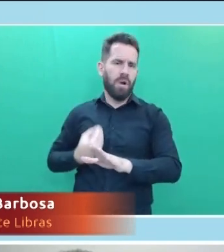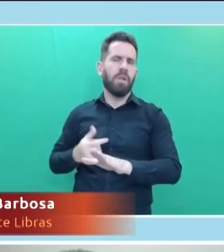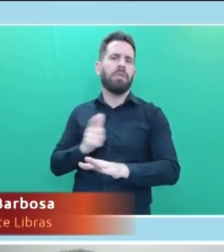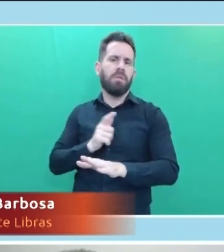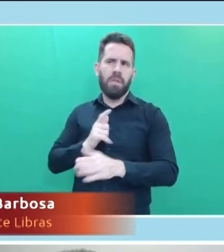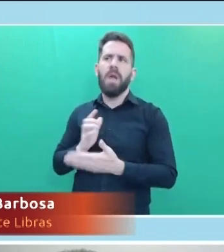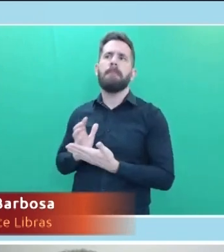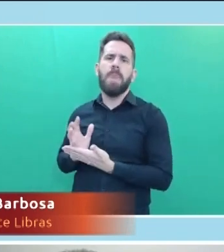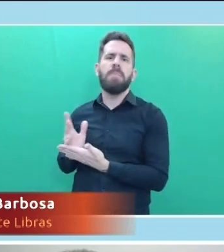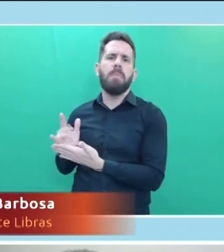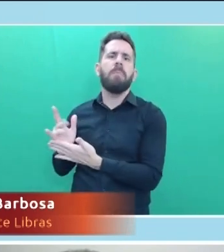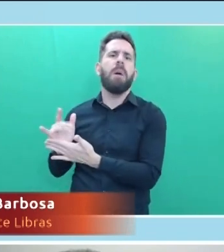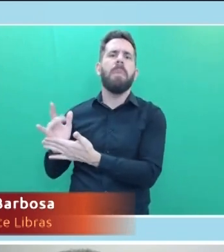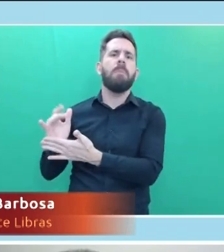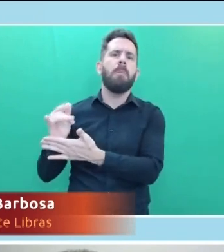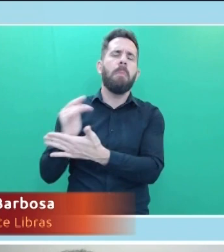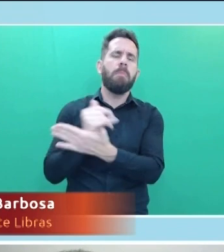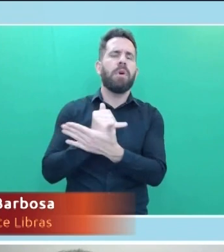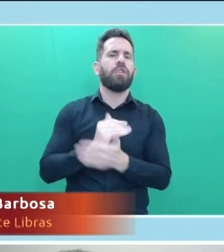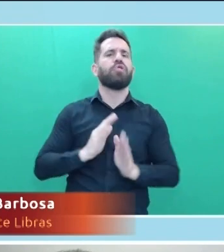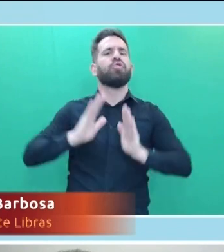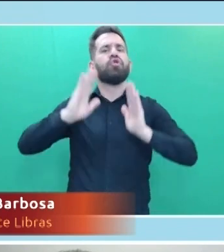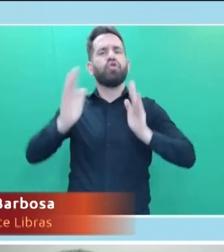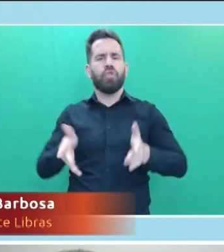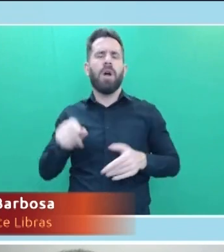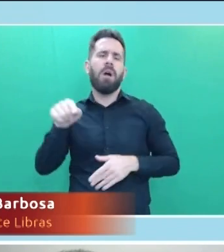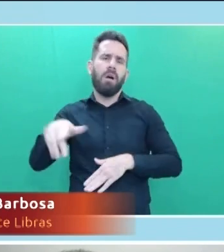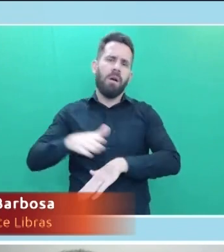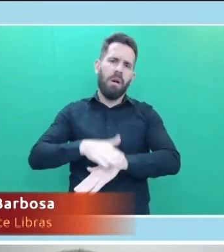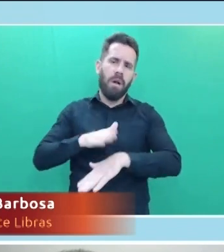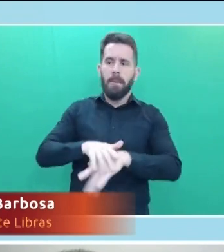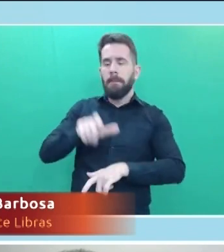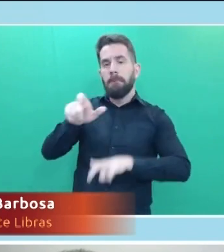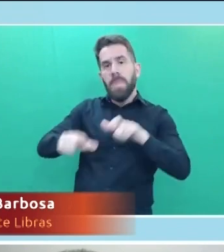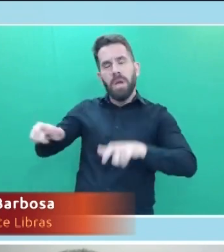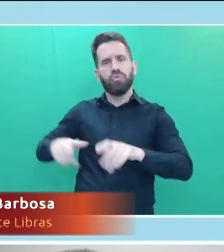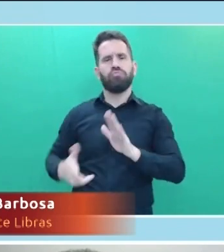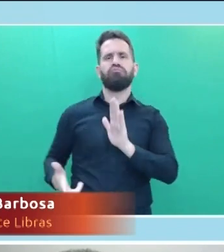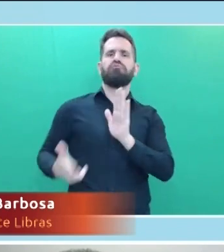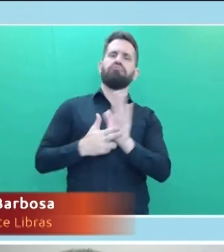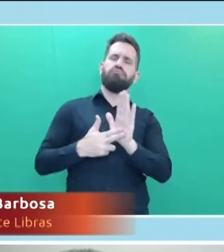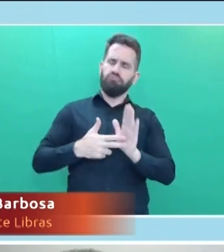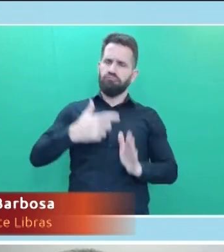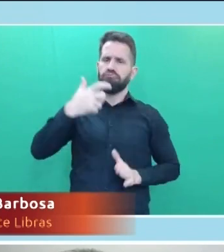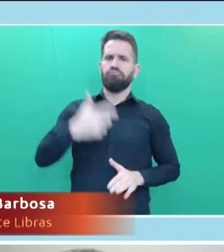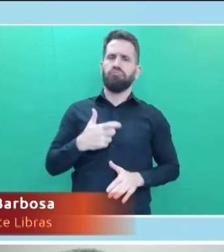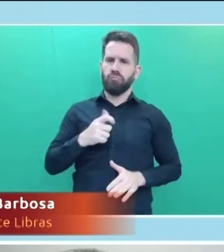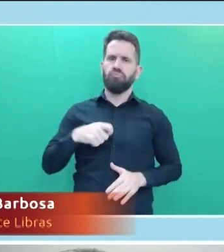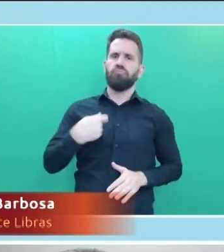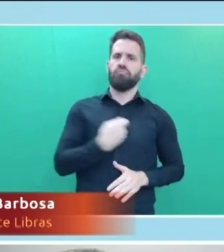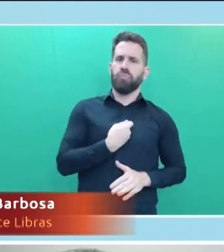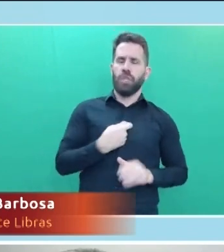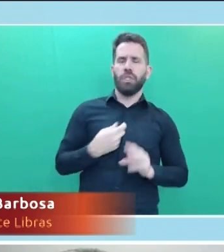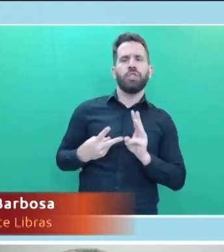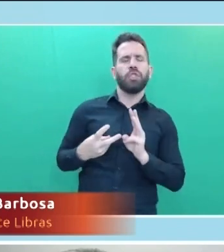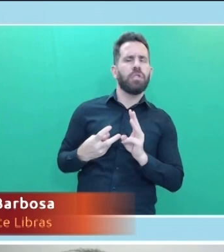outros anos também, né, de uma opção das pessoas por se autoidentificar como indígenas? Explica para a